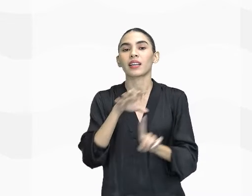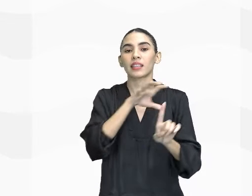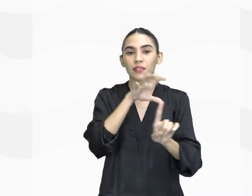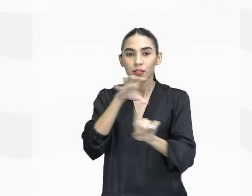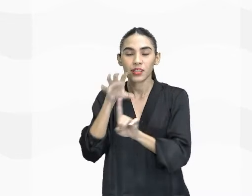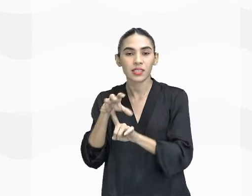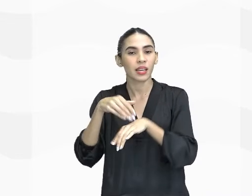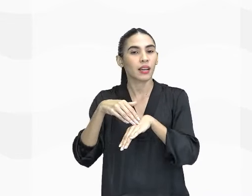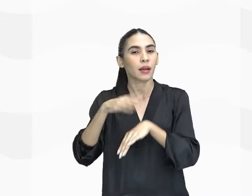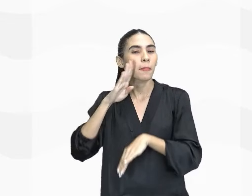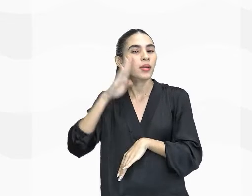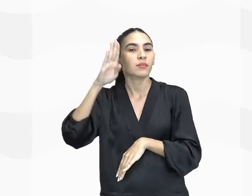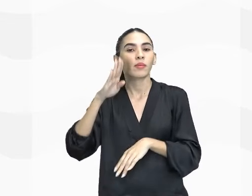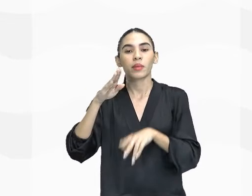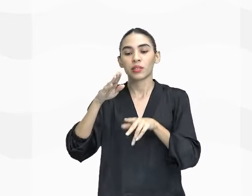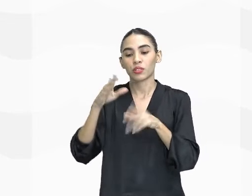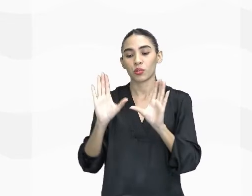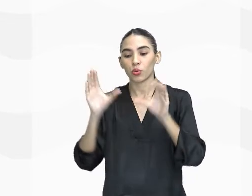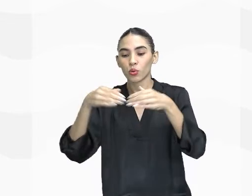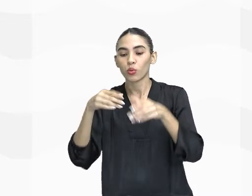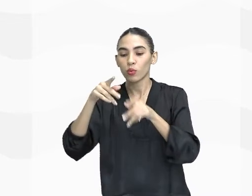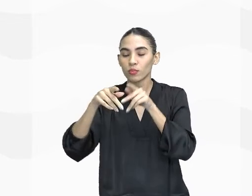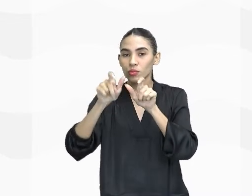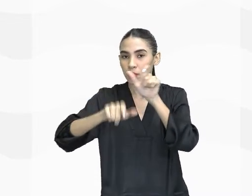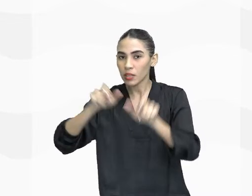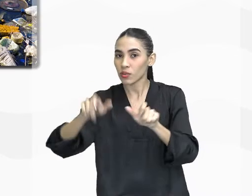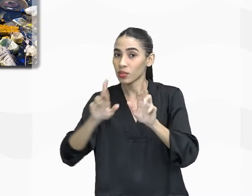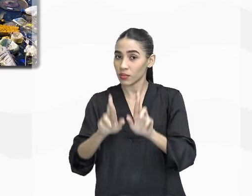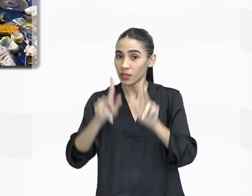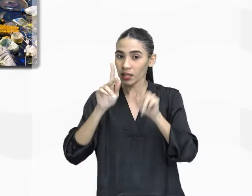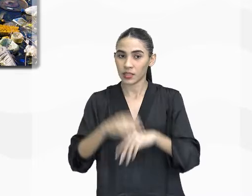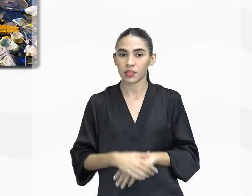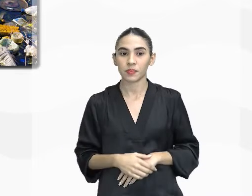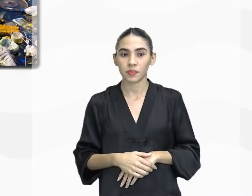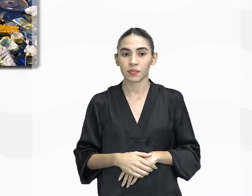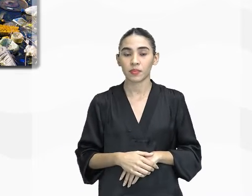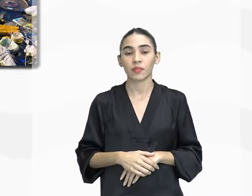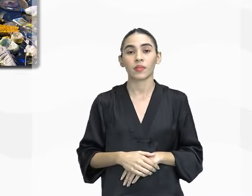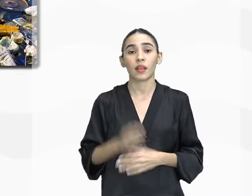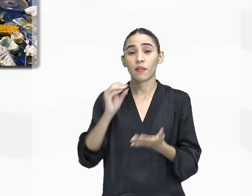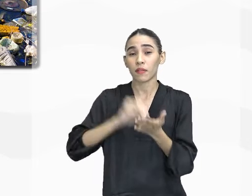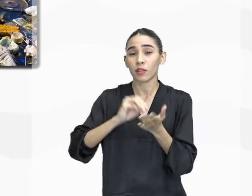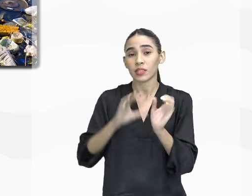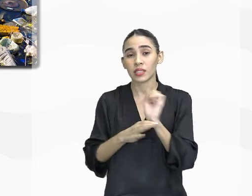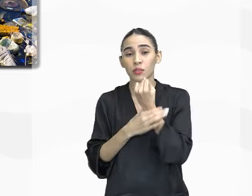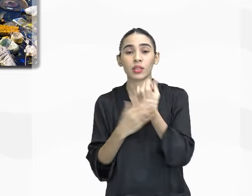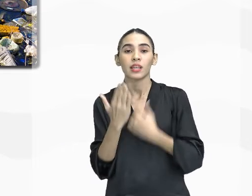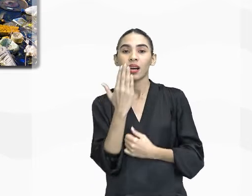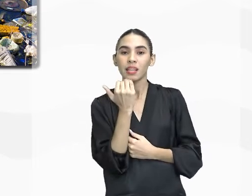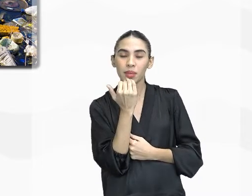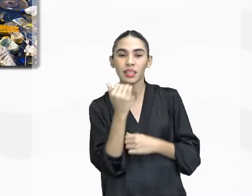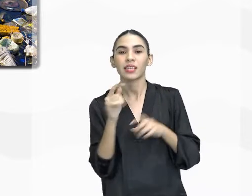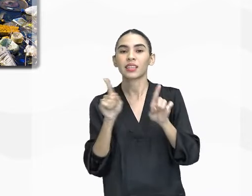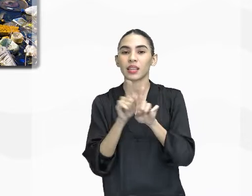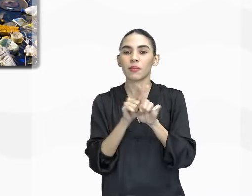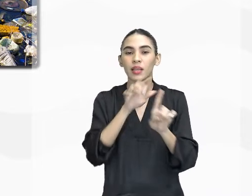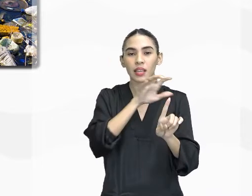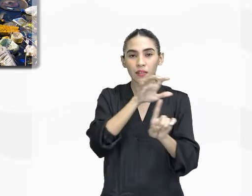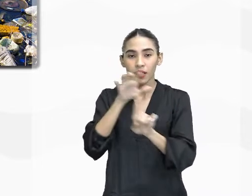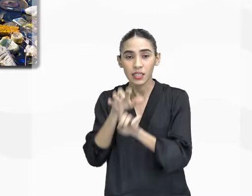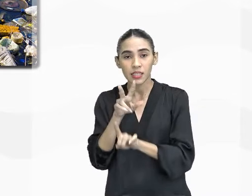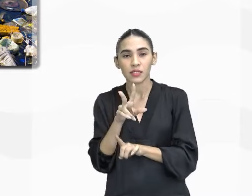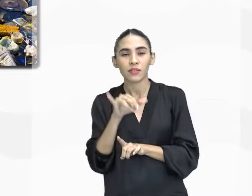atingir esses grupos de pessoas de maneira diferente. Olha só, a insegurança alimentar é também agravada por